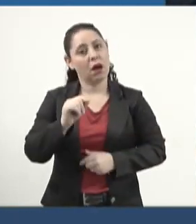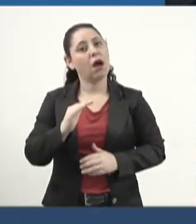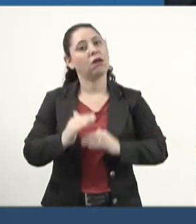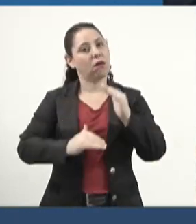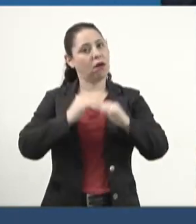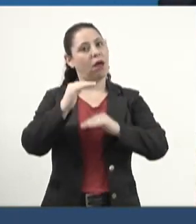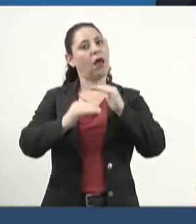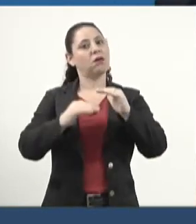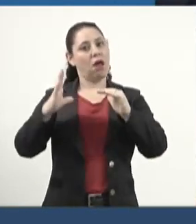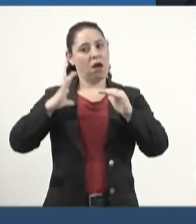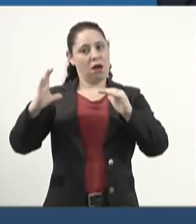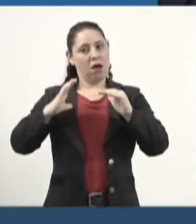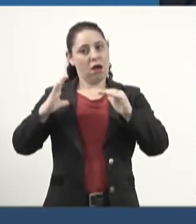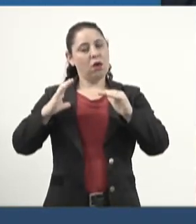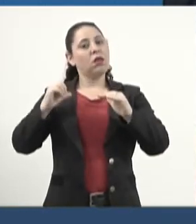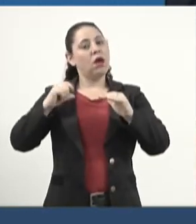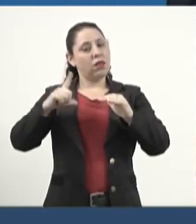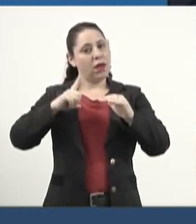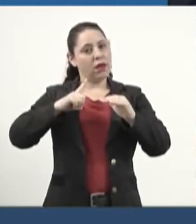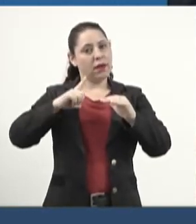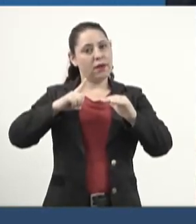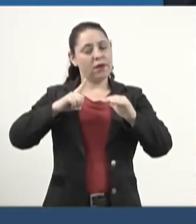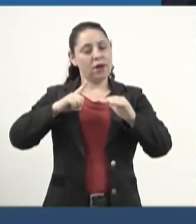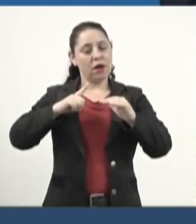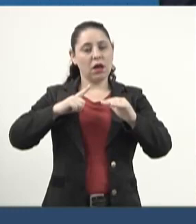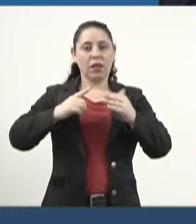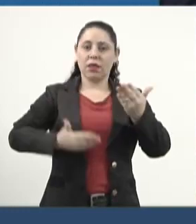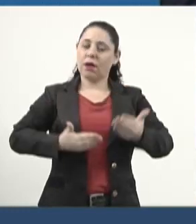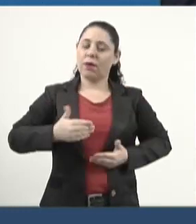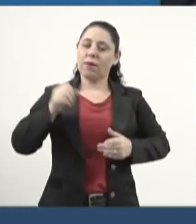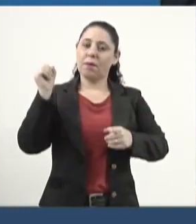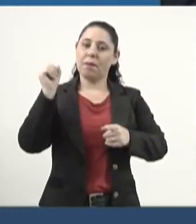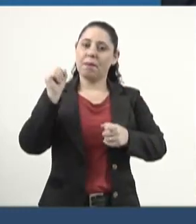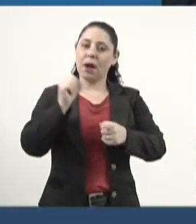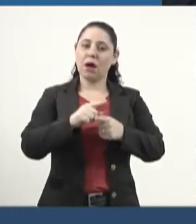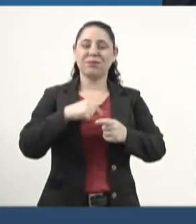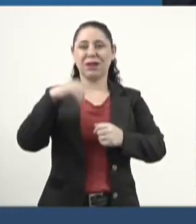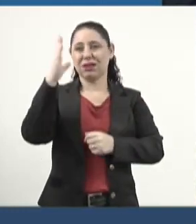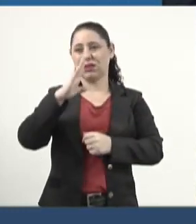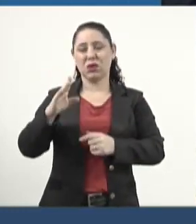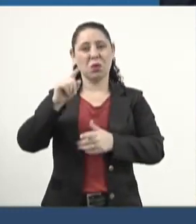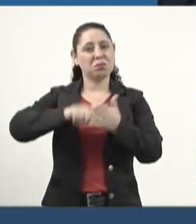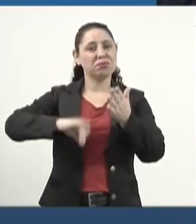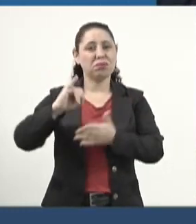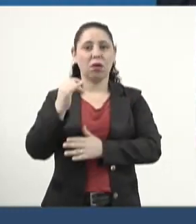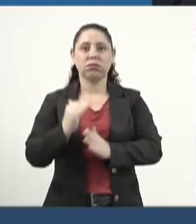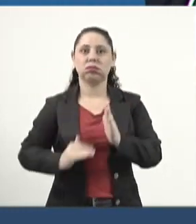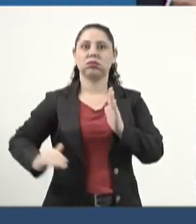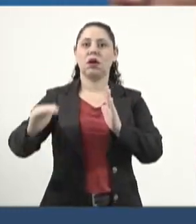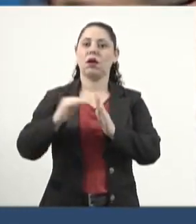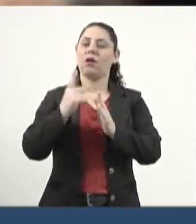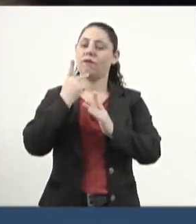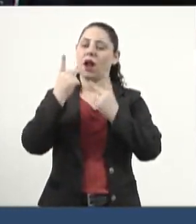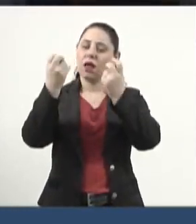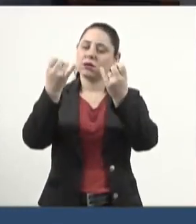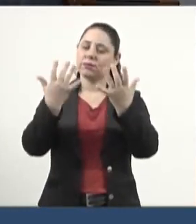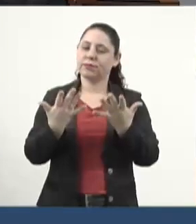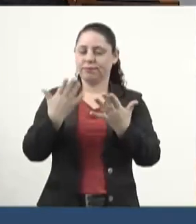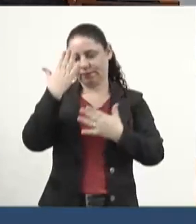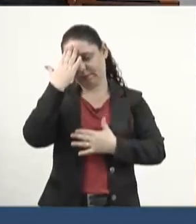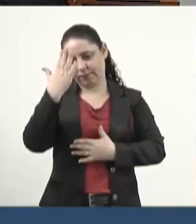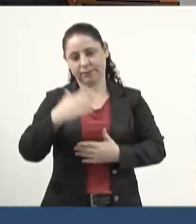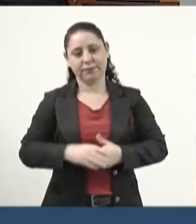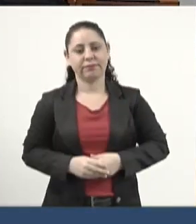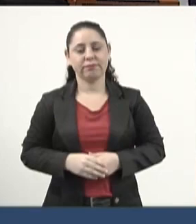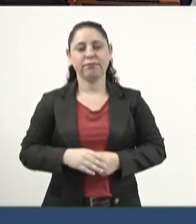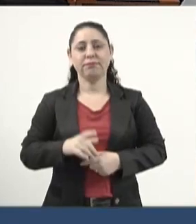dá emprego. E não conheço o país do mundo que tem a carga tributária maior do que o Brasil. Era só isso que eu queria colocar. Muito obrigado.